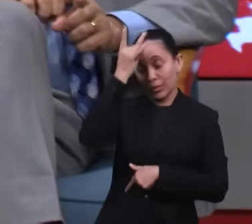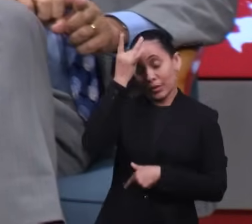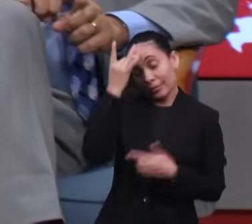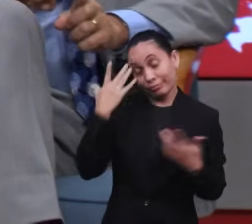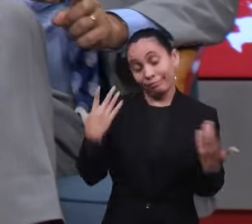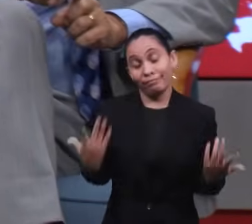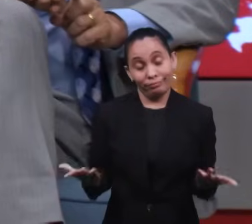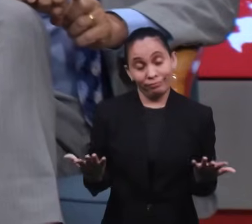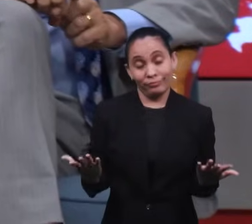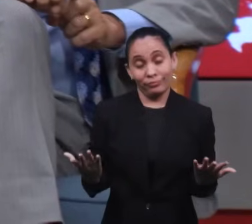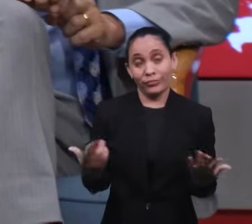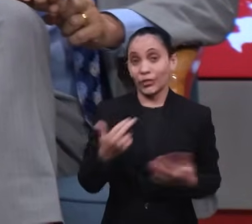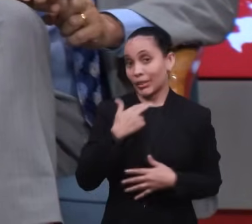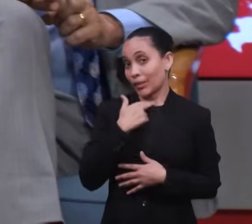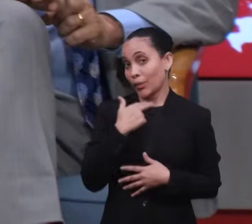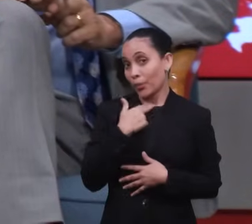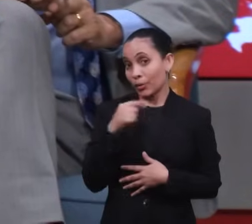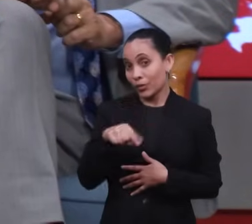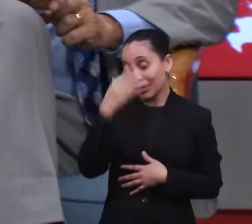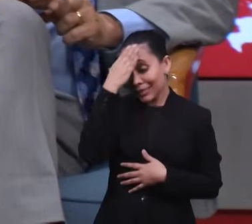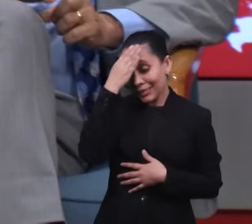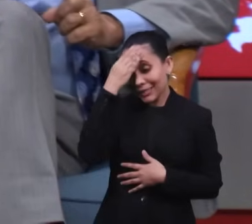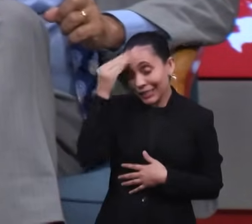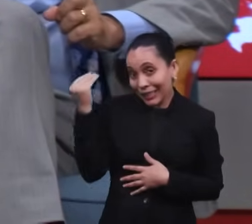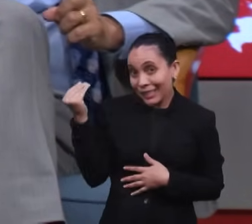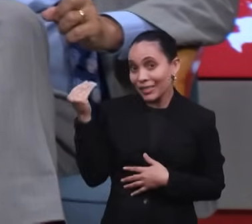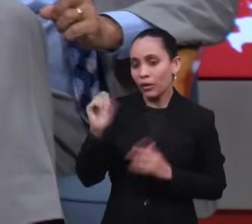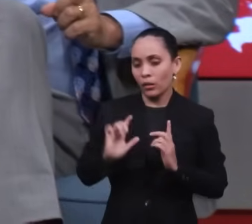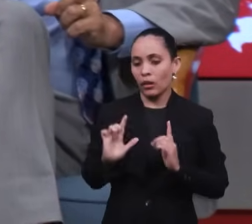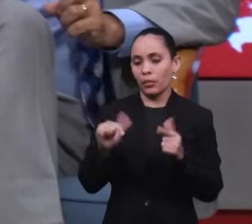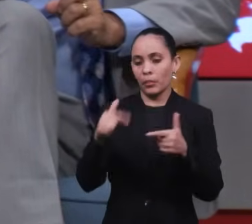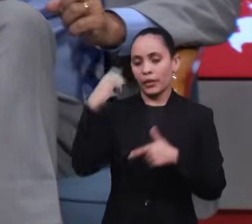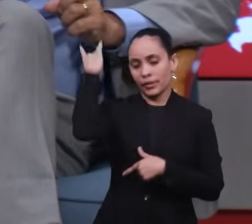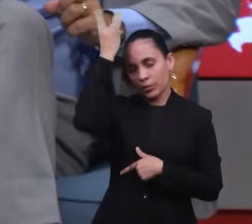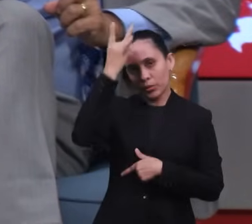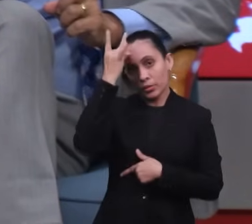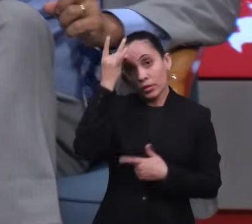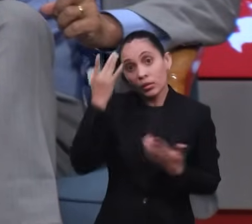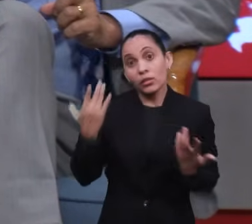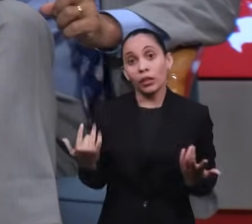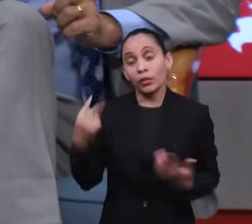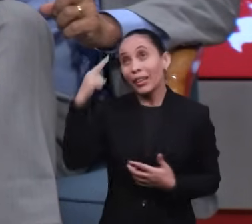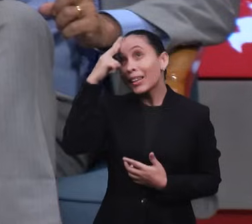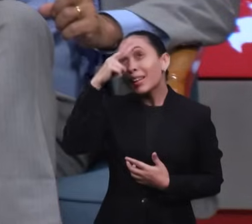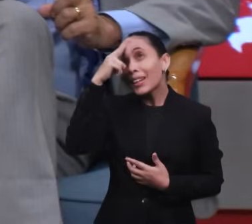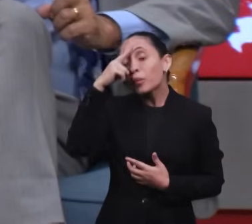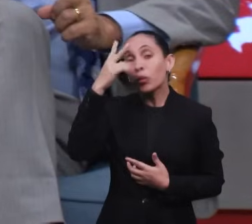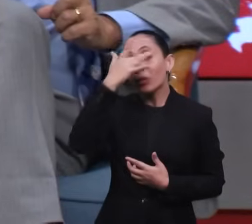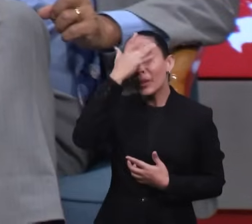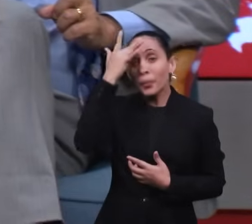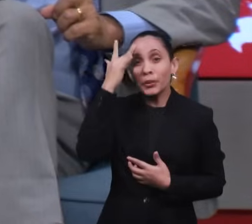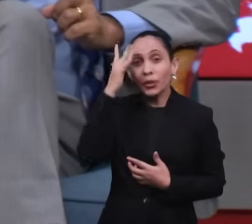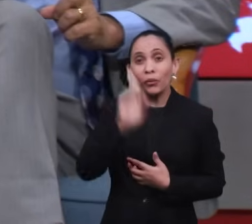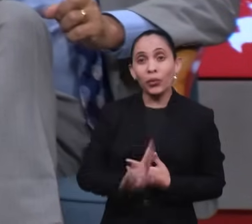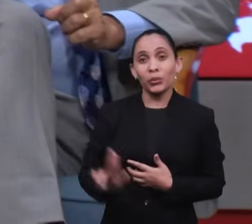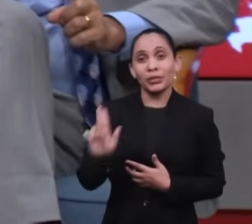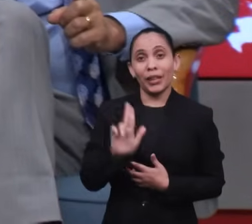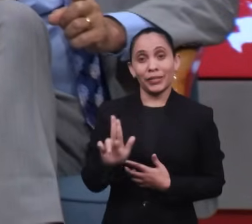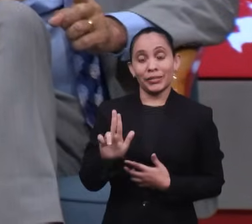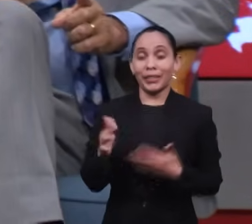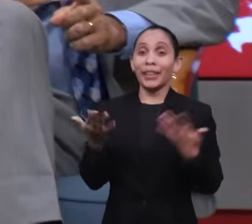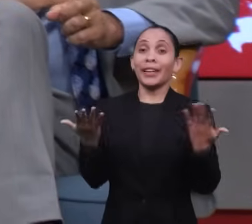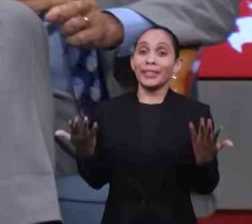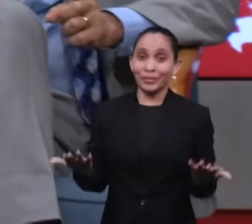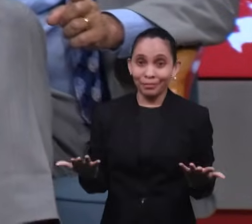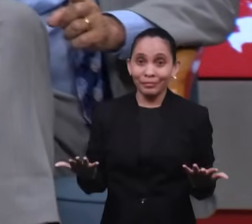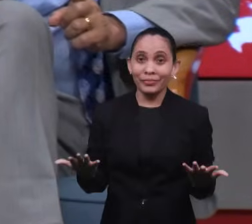foi uma manifestação do Espírito Santo, e você esqueceu que aquilo era uma manifestação do Espírito Santo e lembrou da pessoa que foi